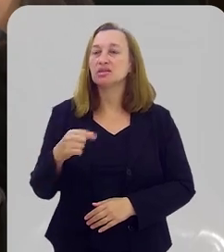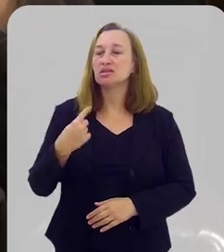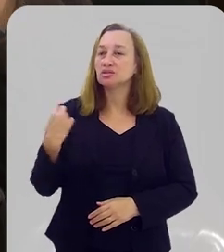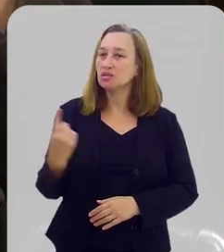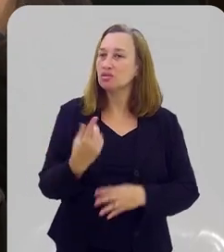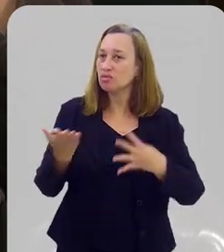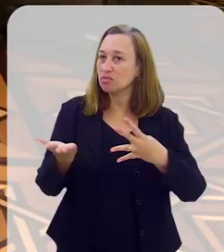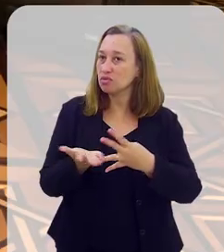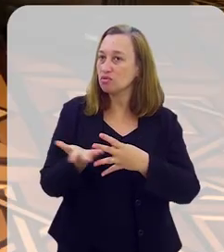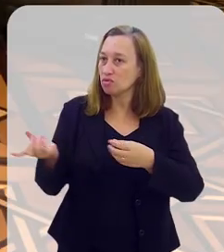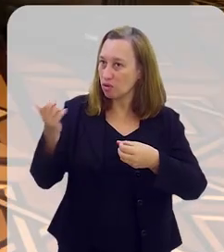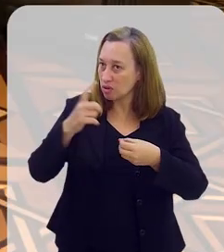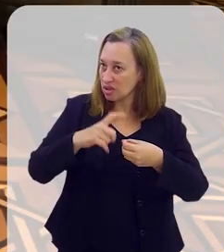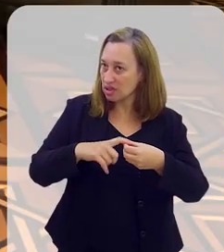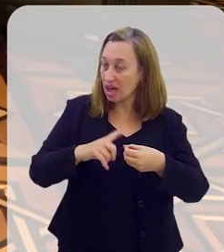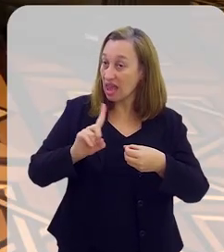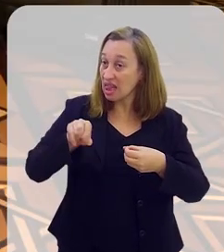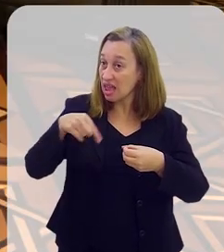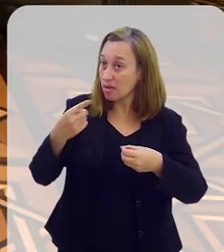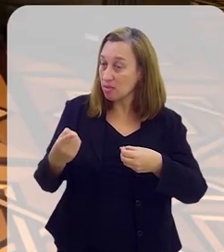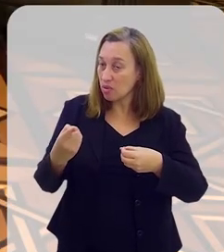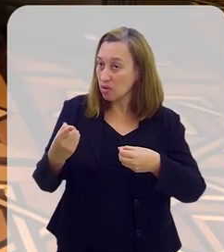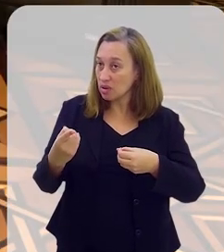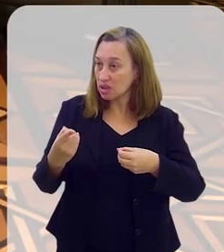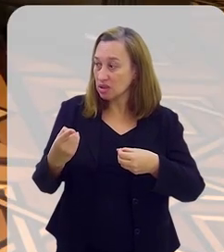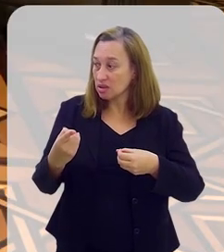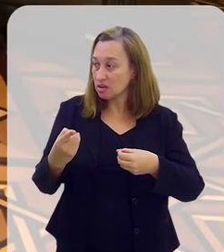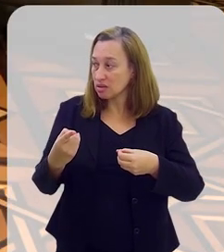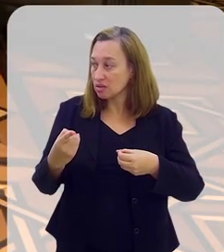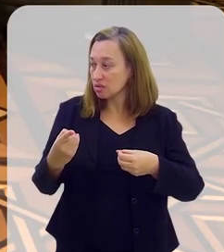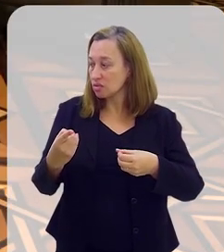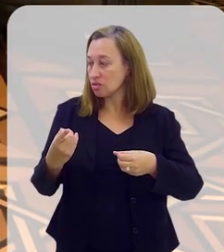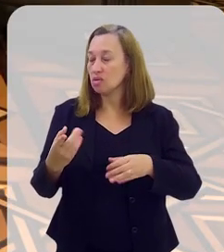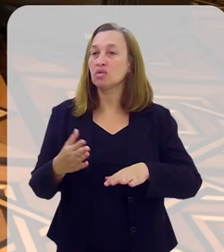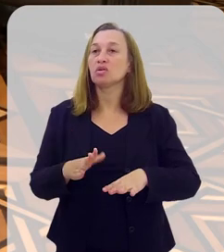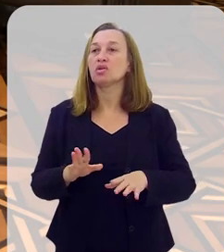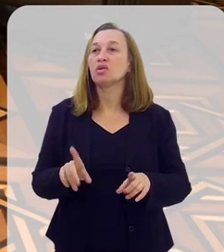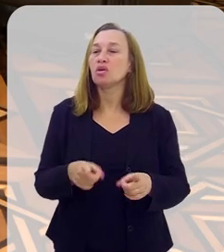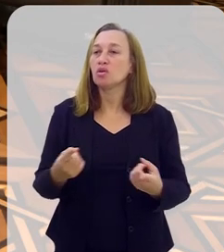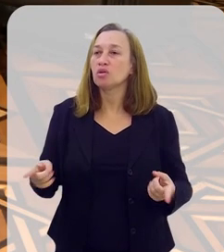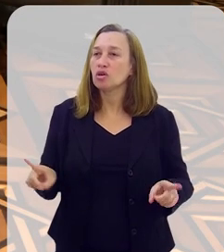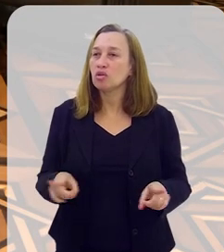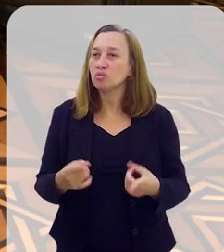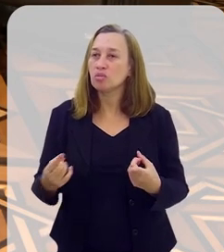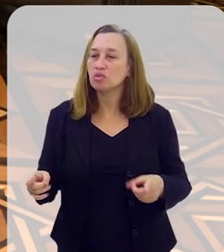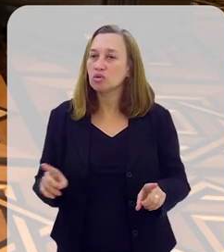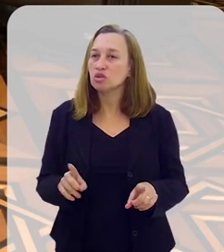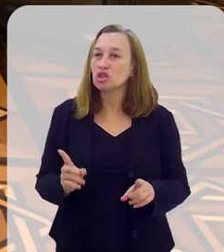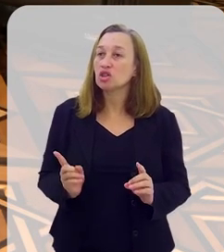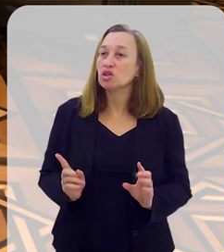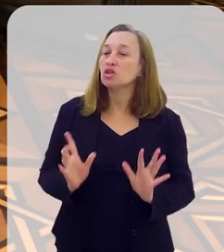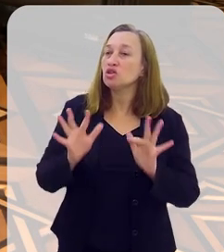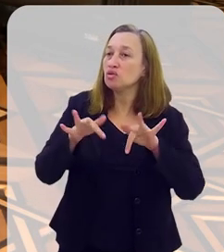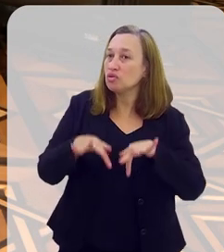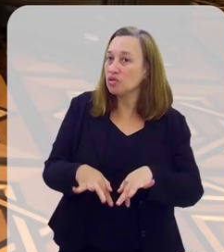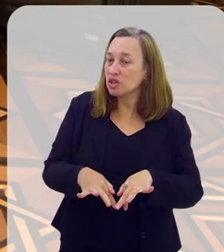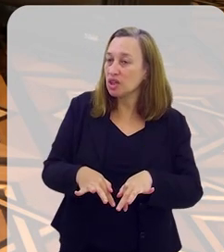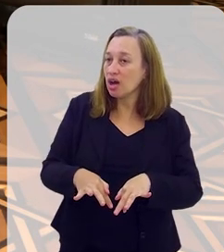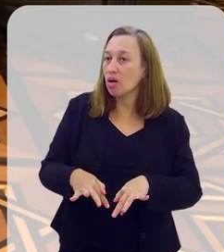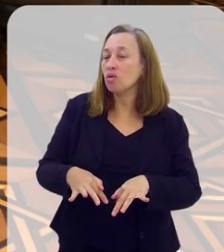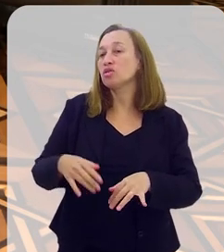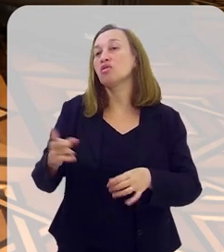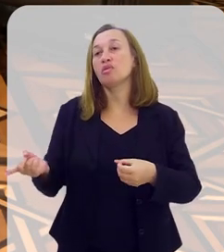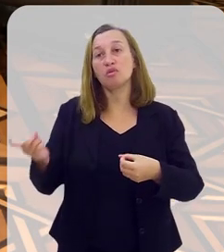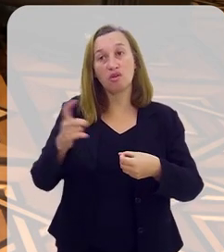bem nós vamos pros comerciais e depois eu vou trazer uma revelação da música gospel e no final do programa no outro no